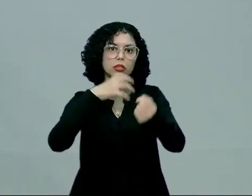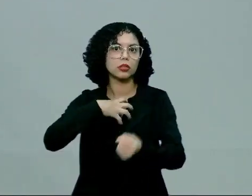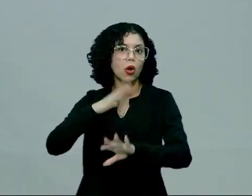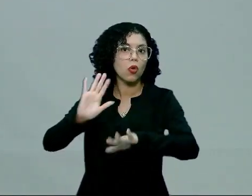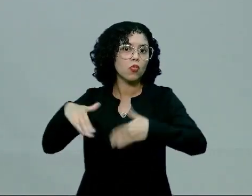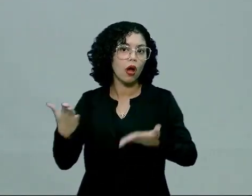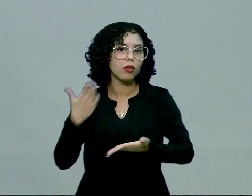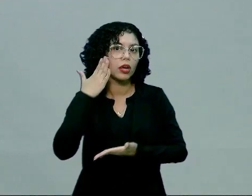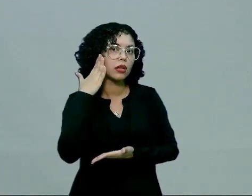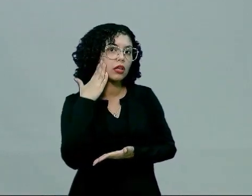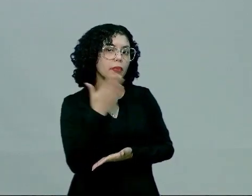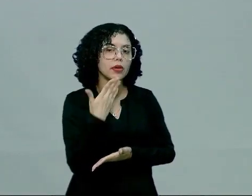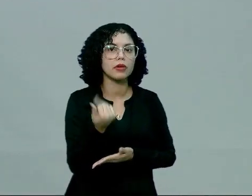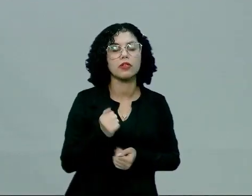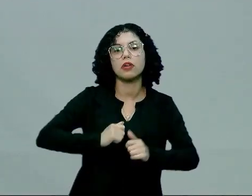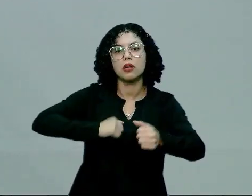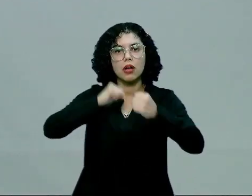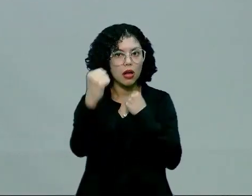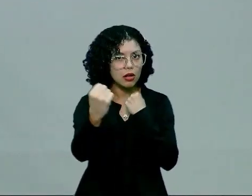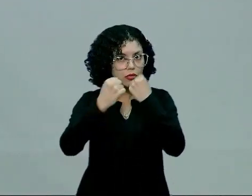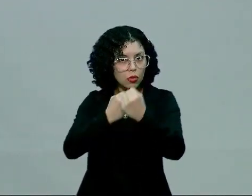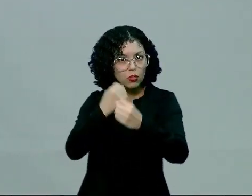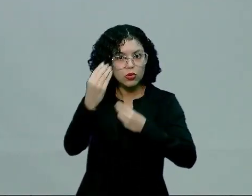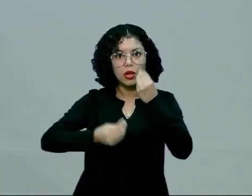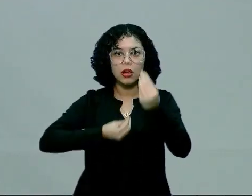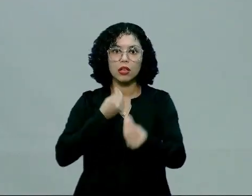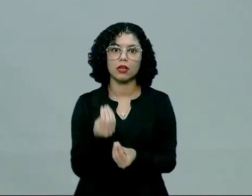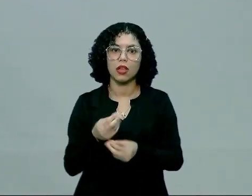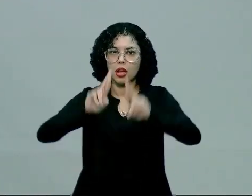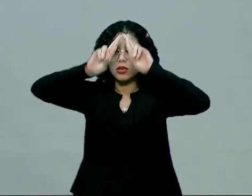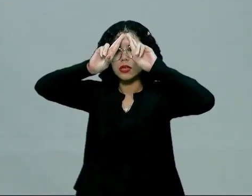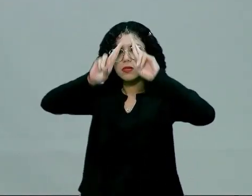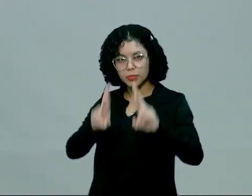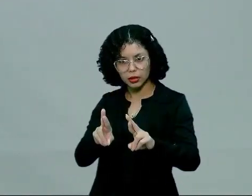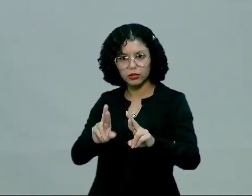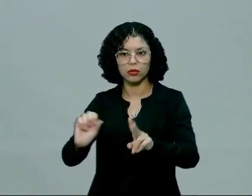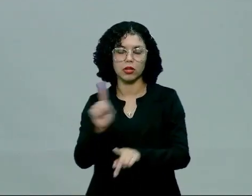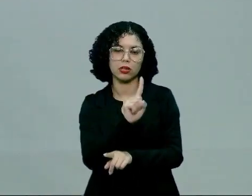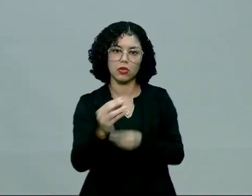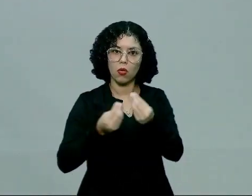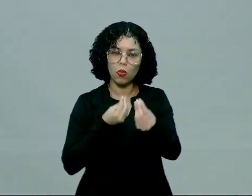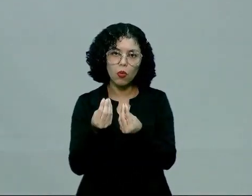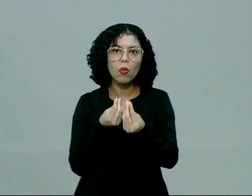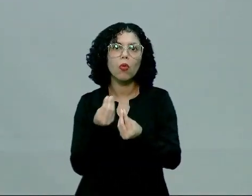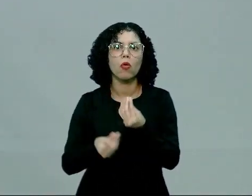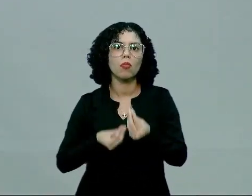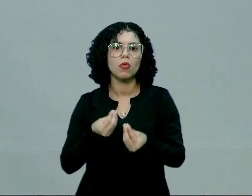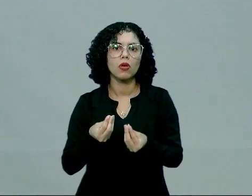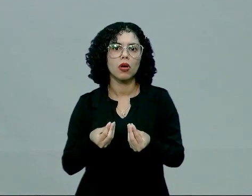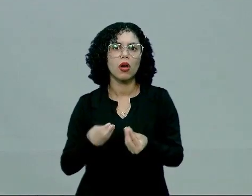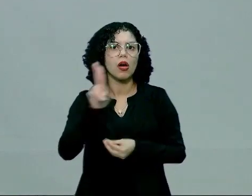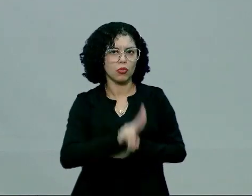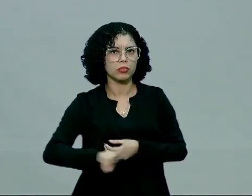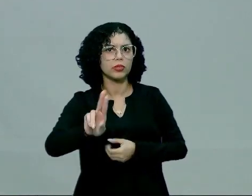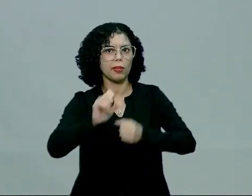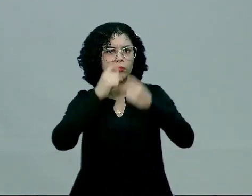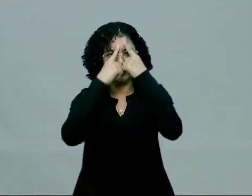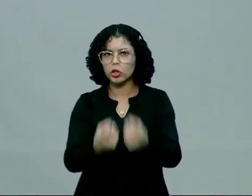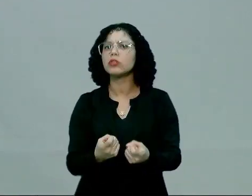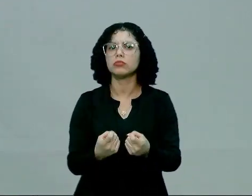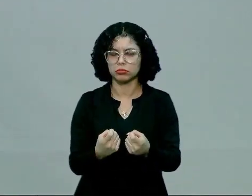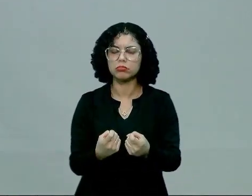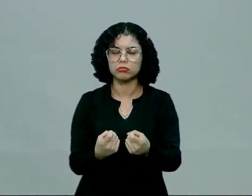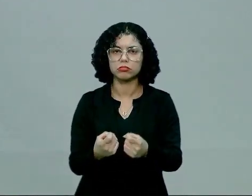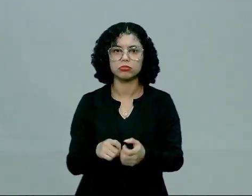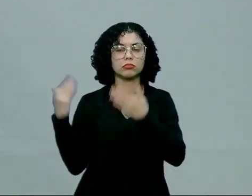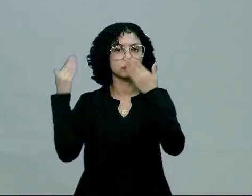sentido compreender a luta como uma ferramenta de respeito e não como ferramenta como instrumento de violência Então a